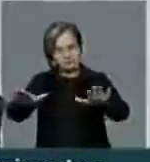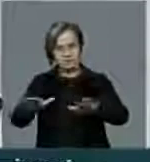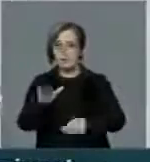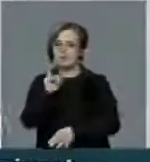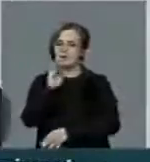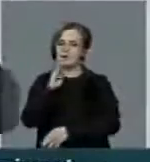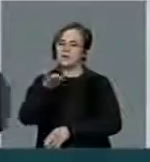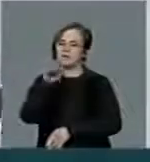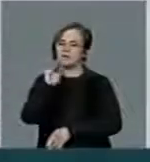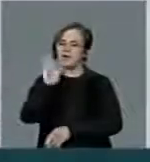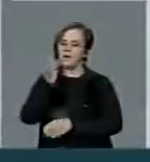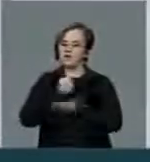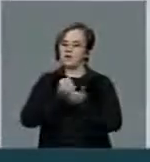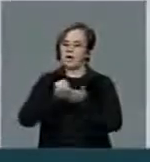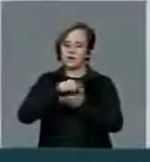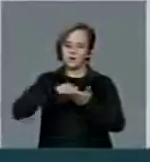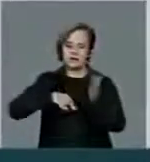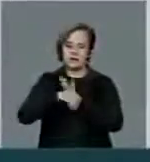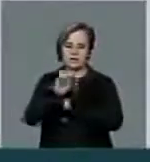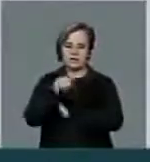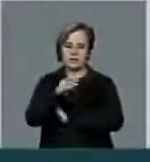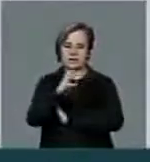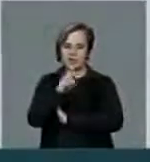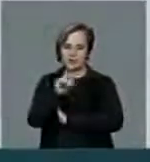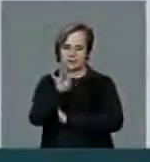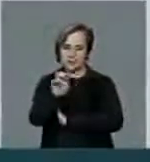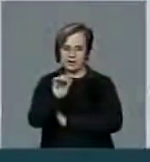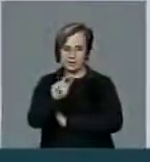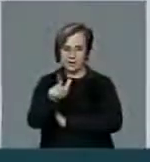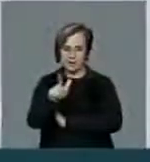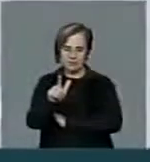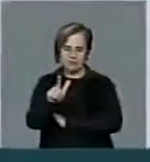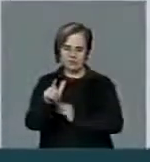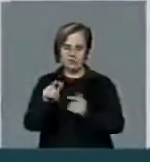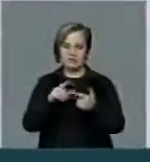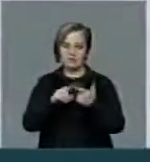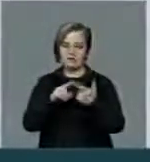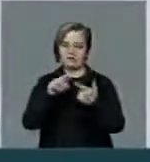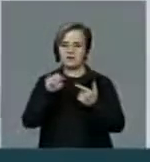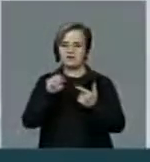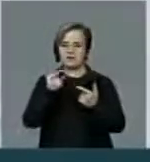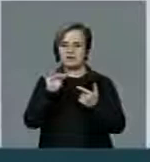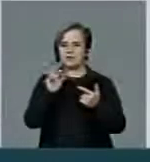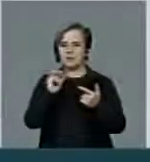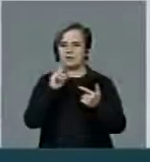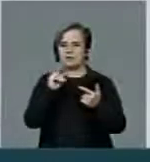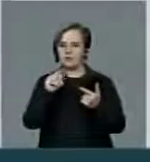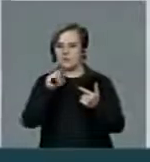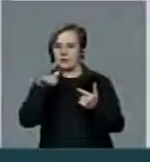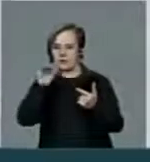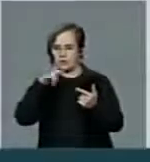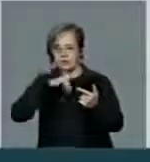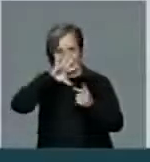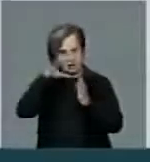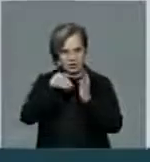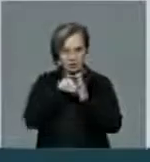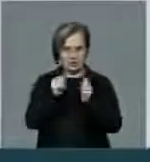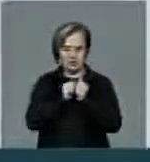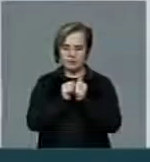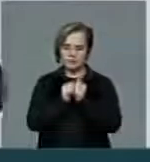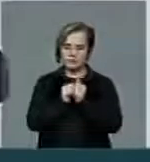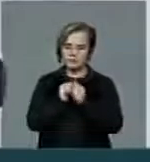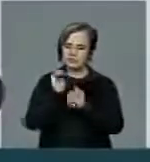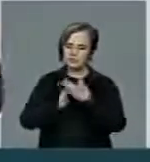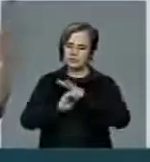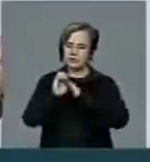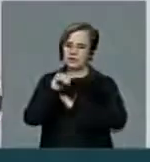fez os contratos com a Embratel. O storage, o armazenamento, vai ser feito na Embratel.